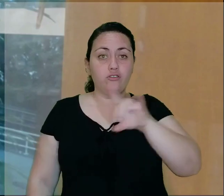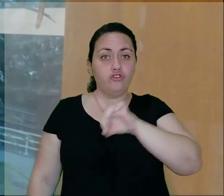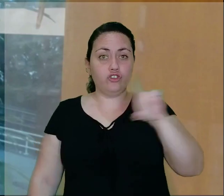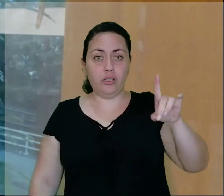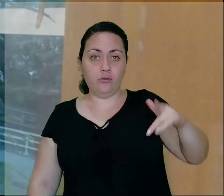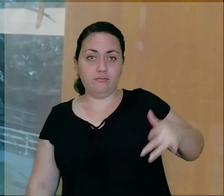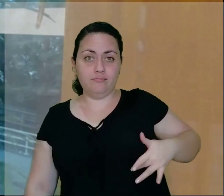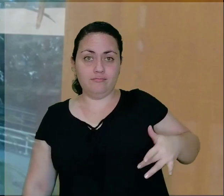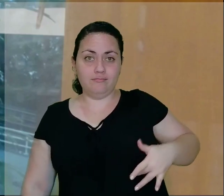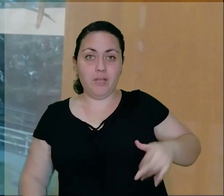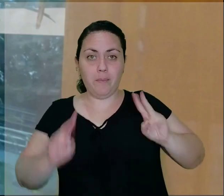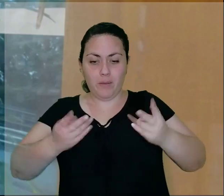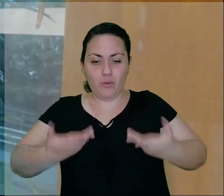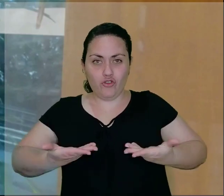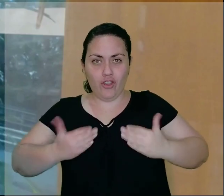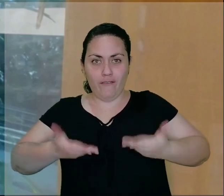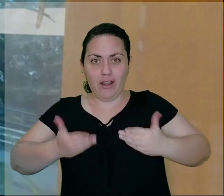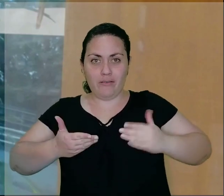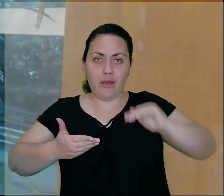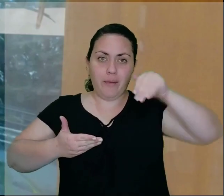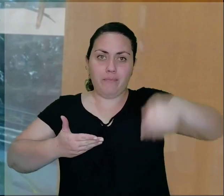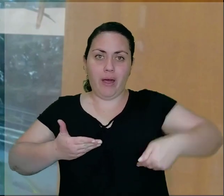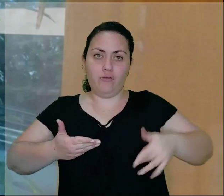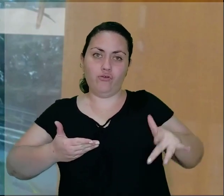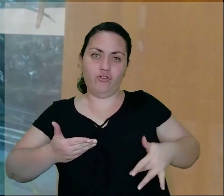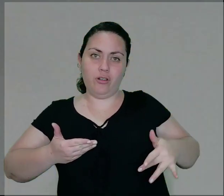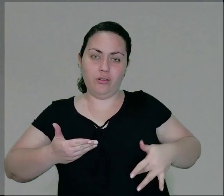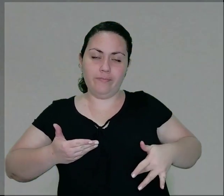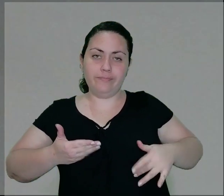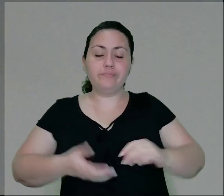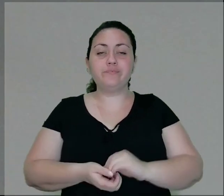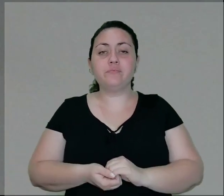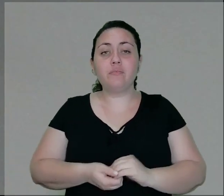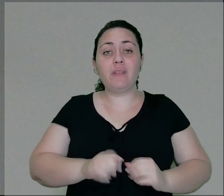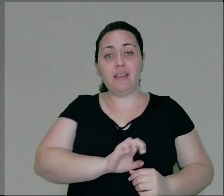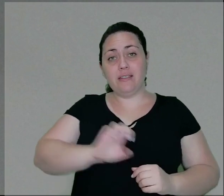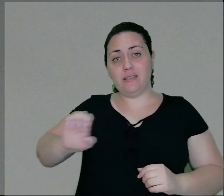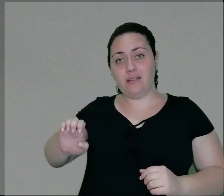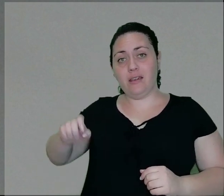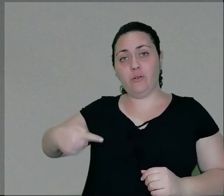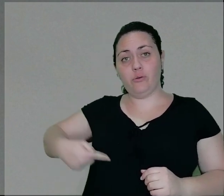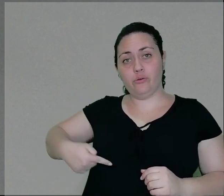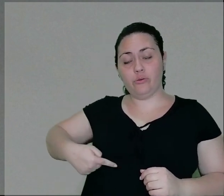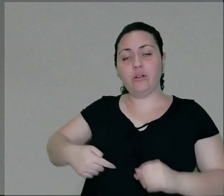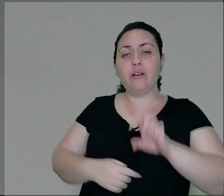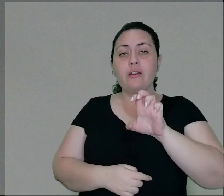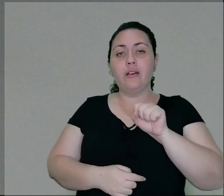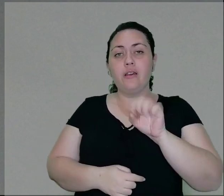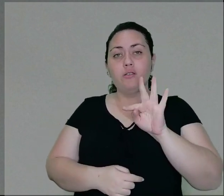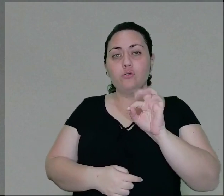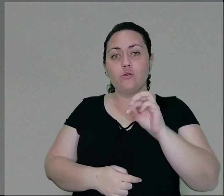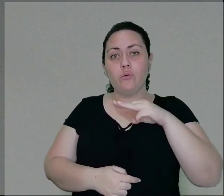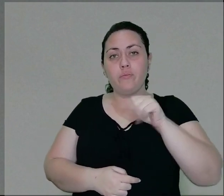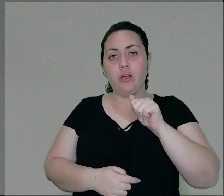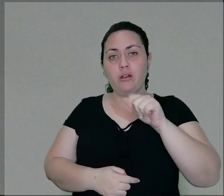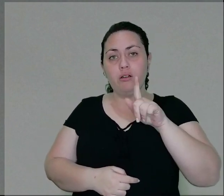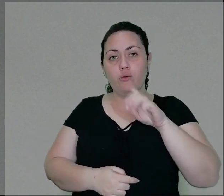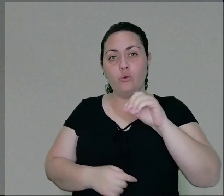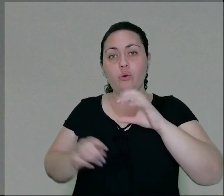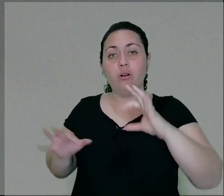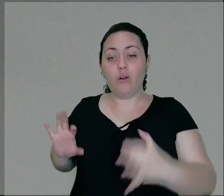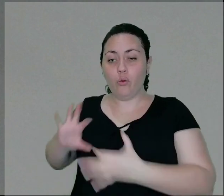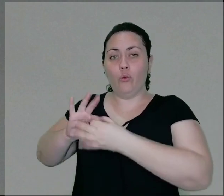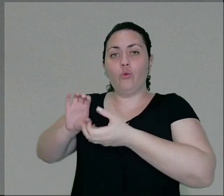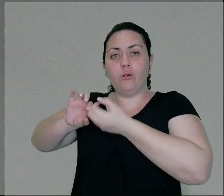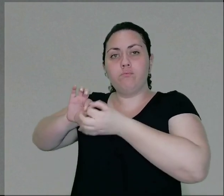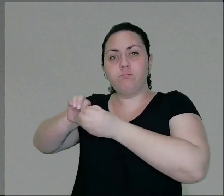superior do abdômen, logo abaixo do diafragma. No lado esquerdo está o estômago, que se liga ao intestino delgado